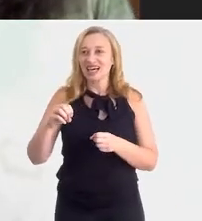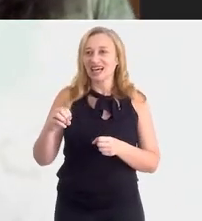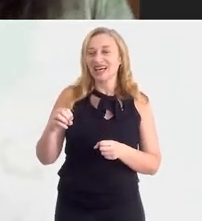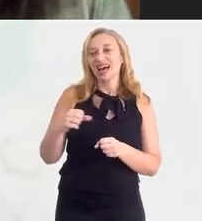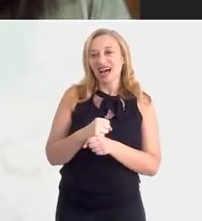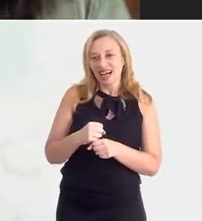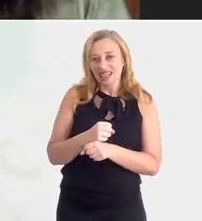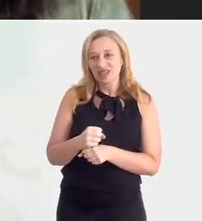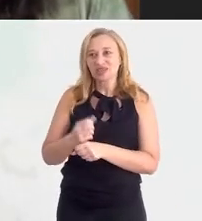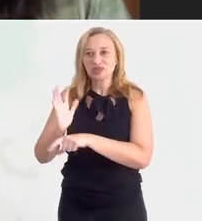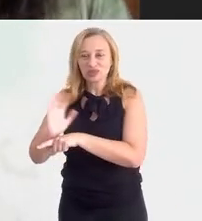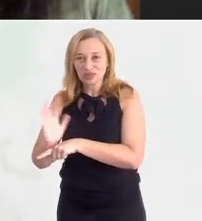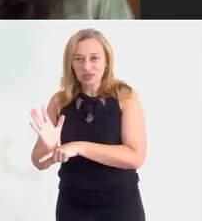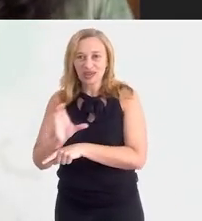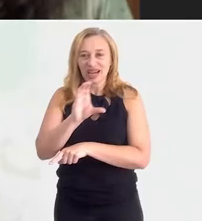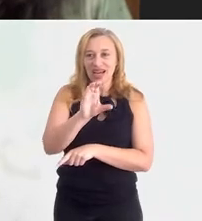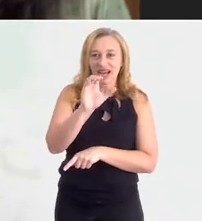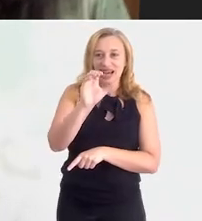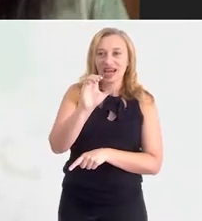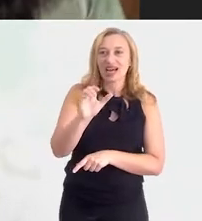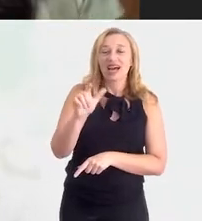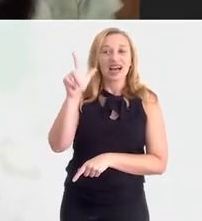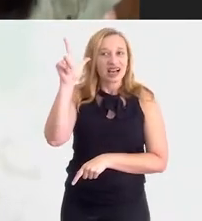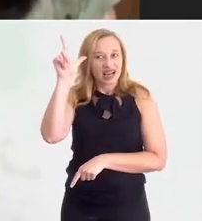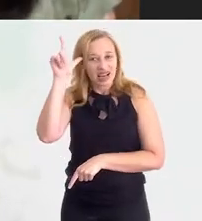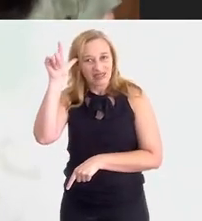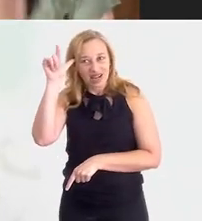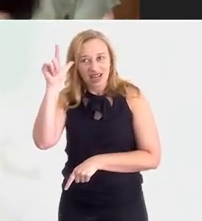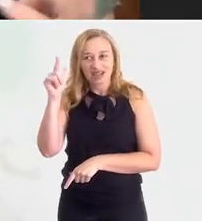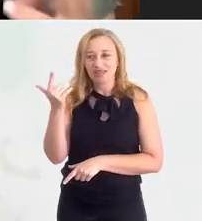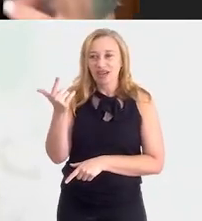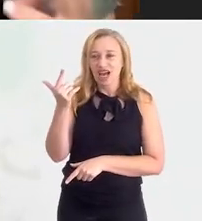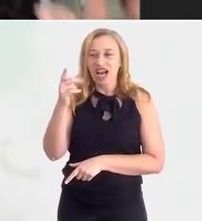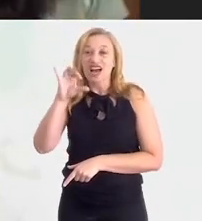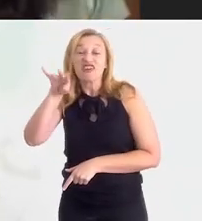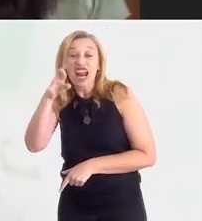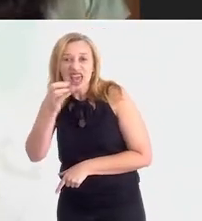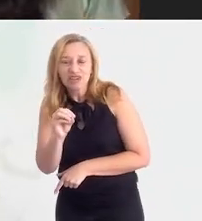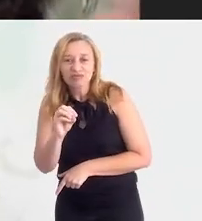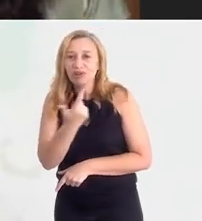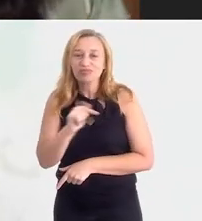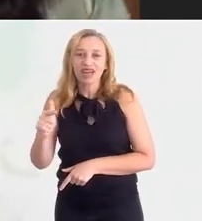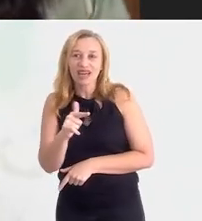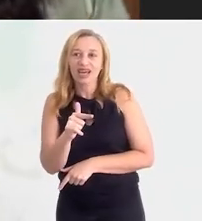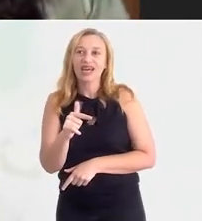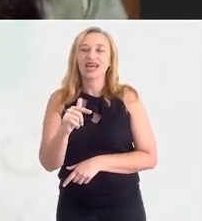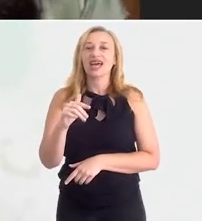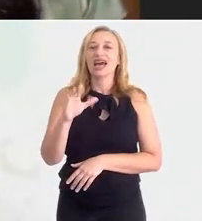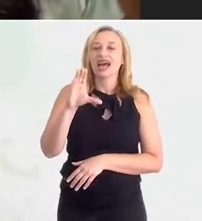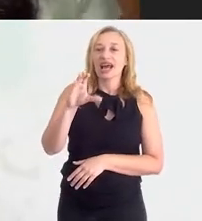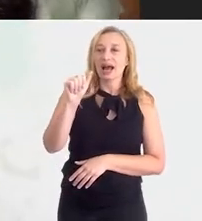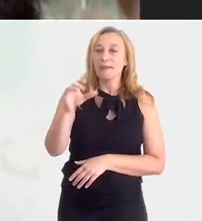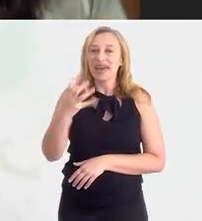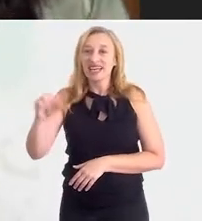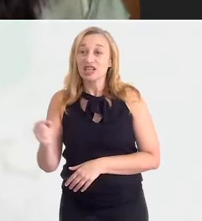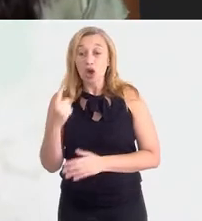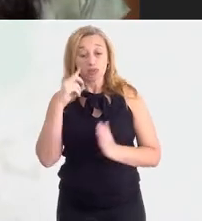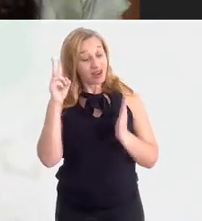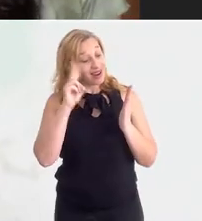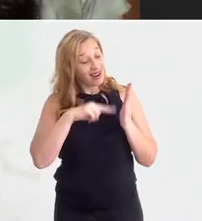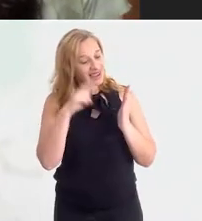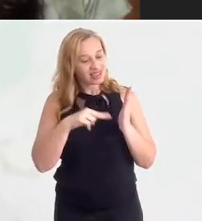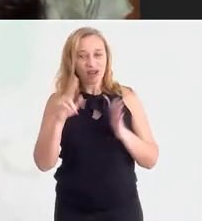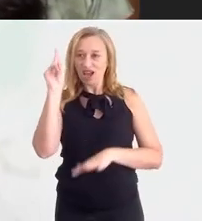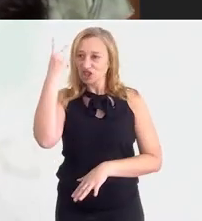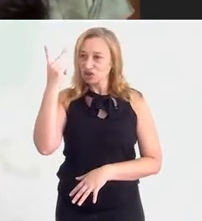do filme você vai saber, que é O Cavaleiro Sem Cabeça. Ah, e eu tinha lido a respeito da história e a gente sentou